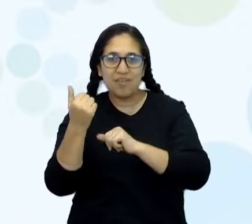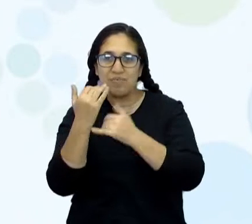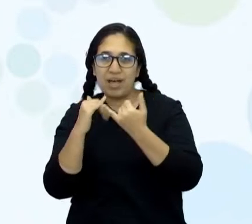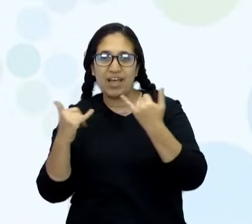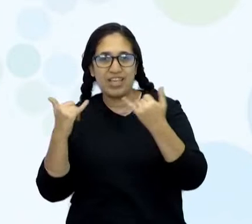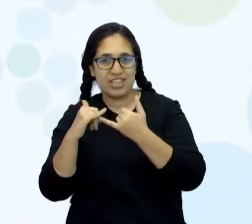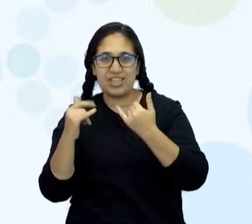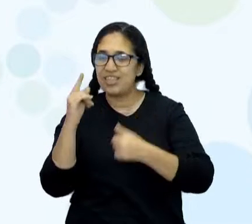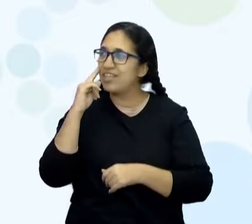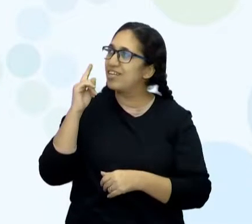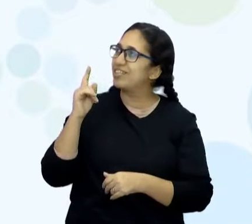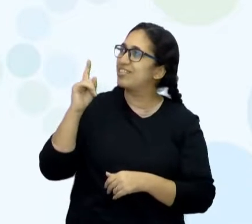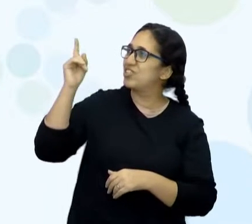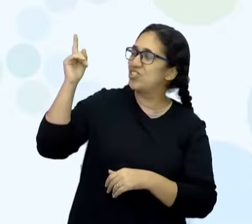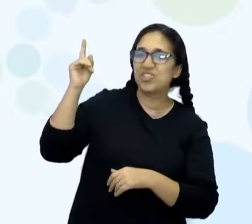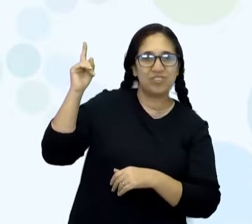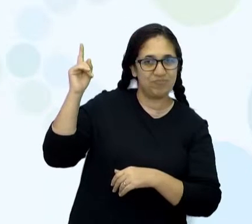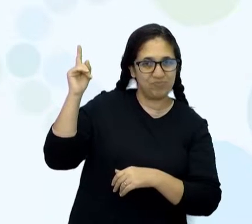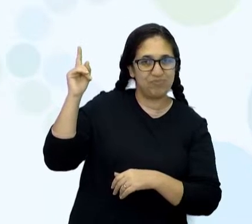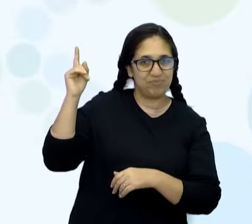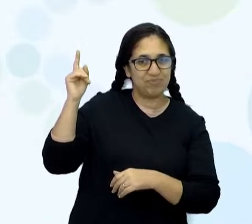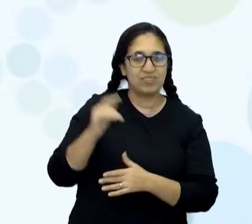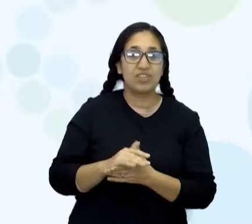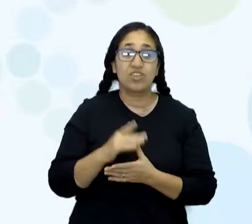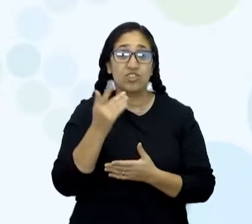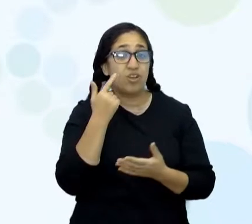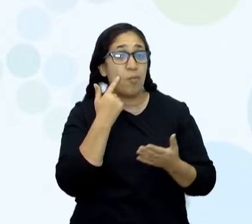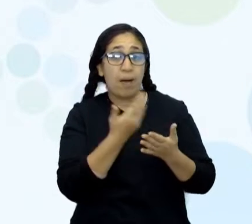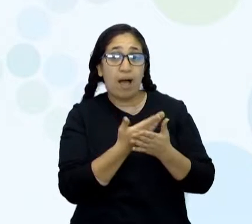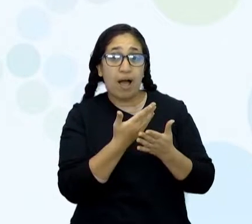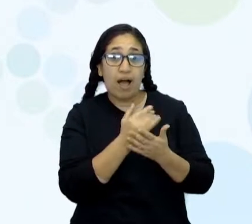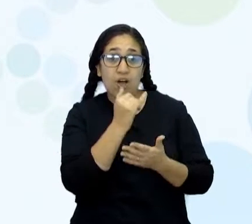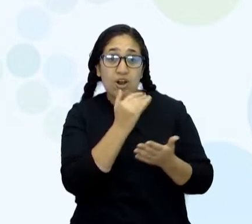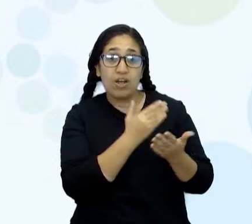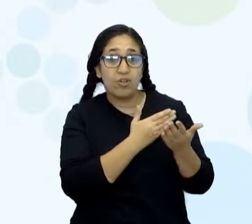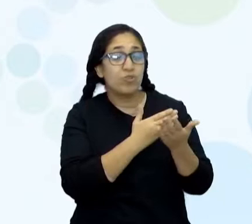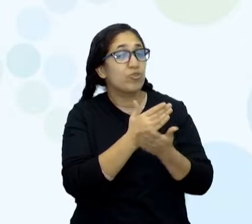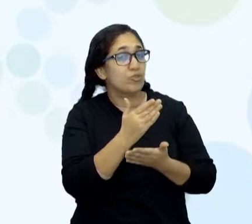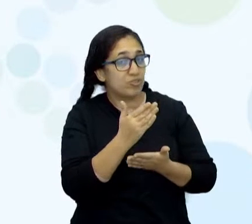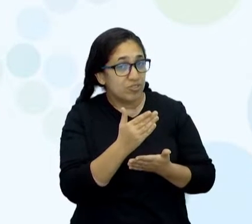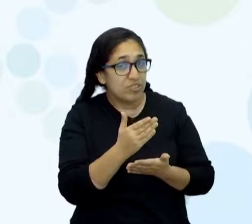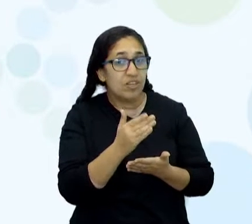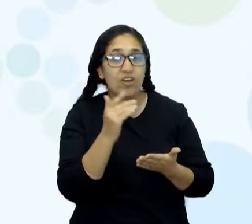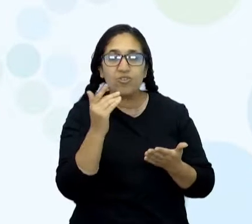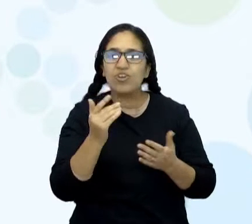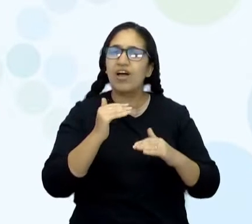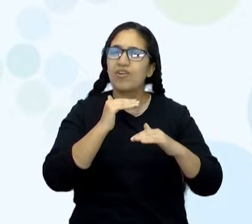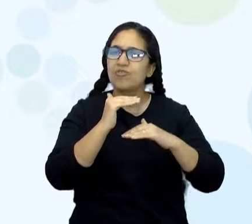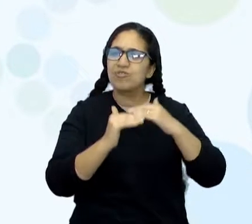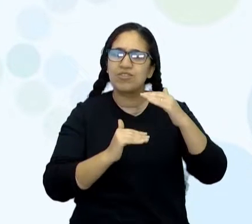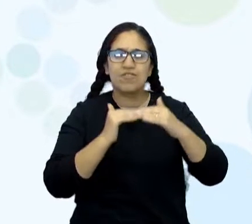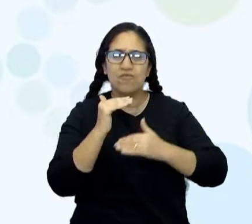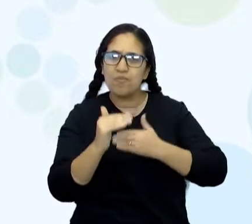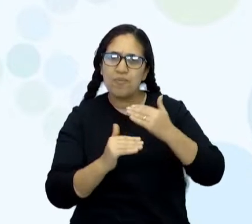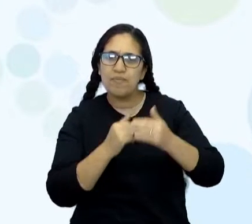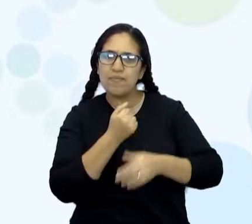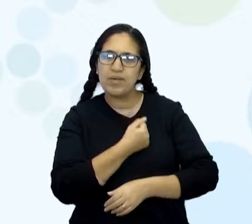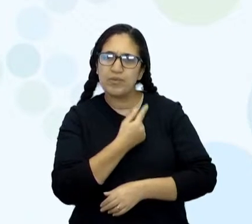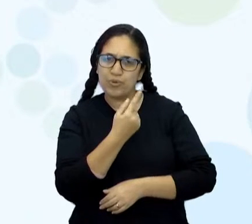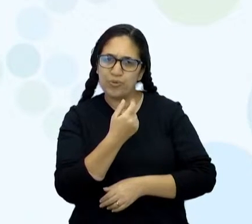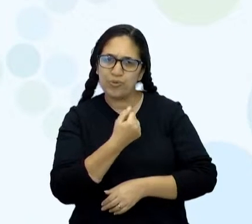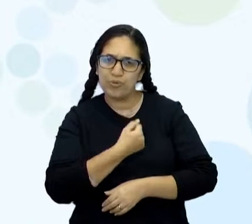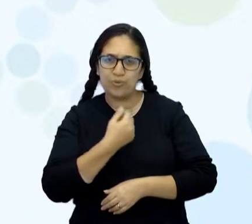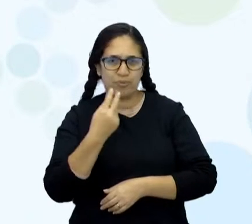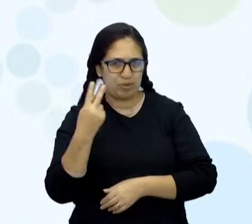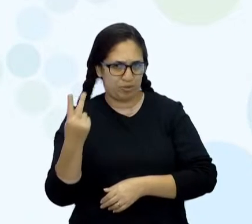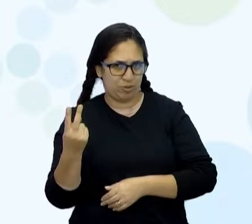para vocês nosso slide de apresentação. Fizemos já uma aula de introdução, nós estamos aqui no desenvolvimento 1 e 2. Eu vou fazer